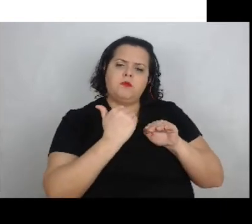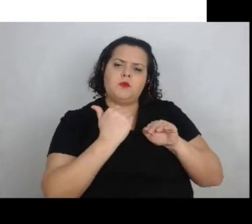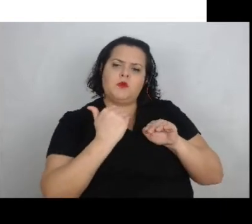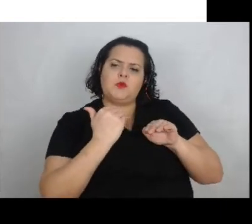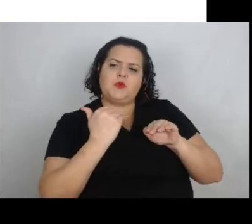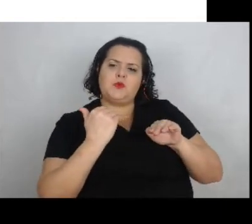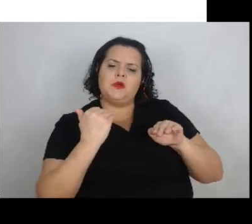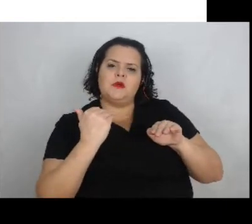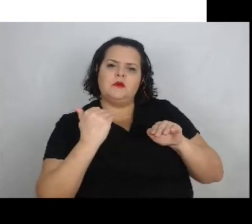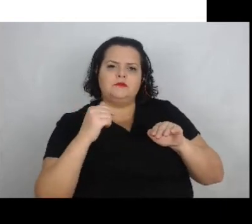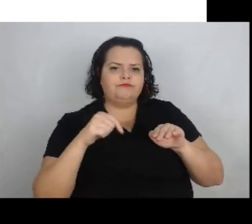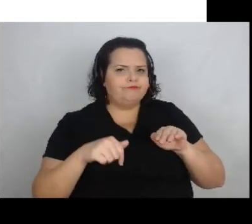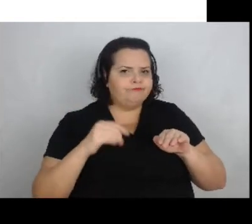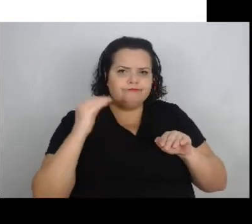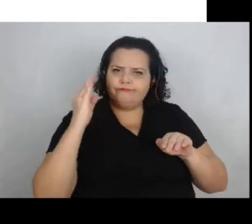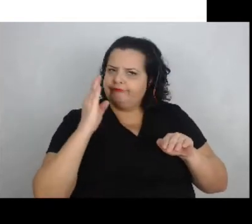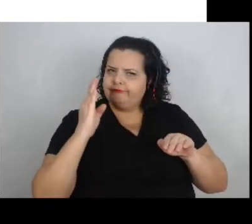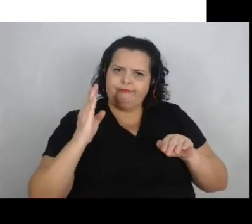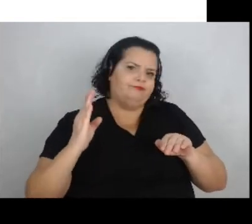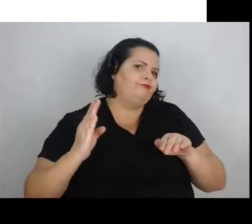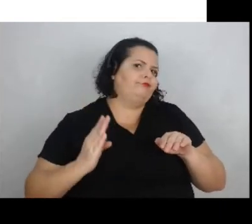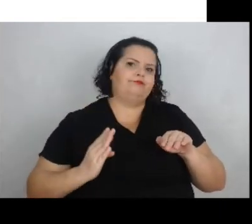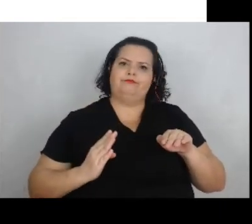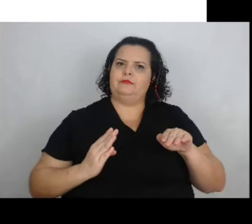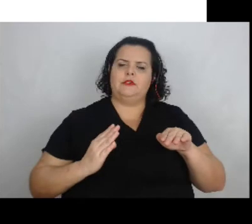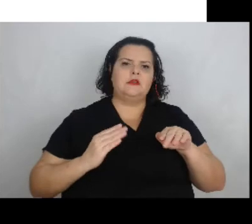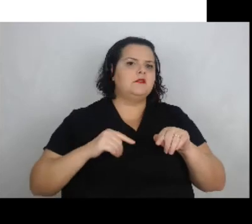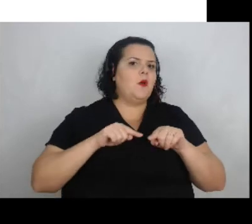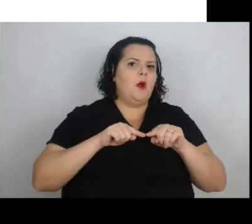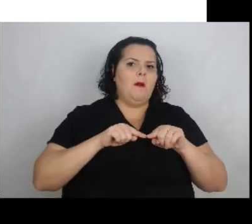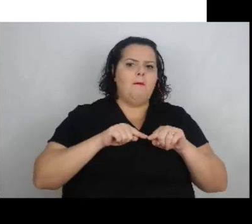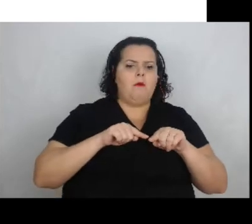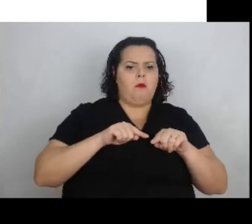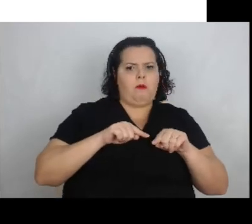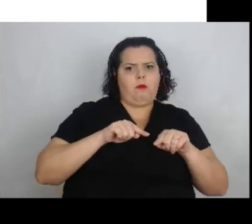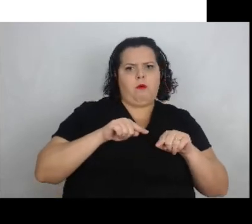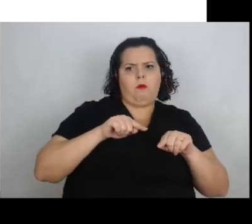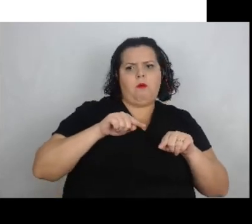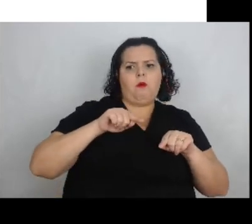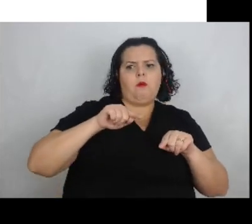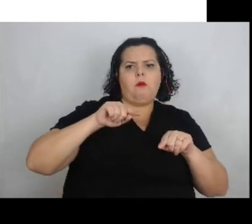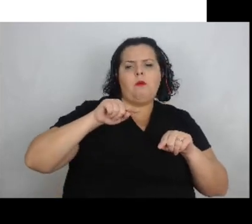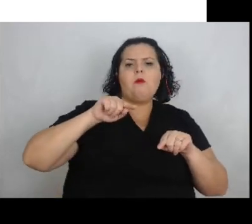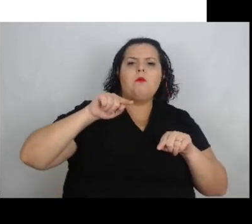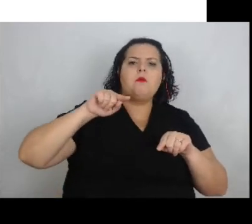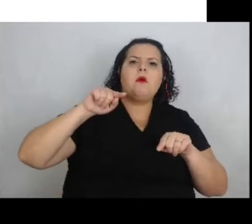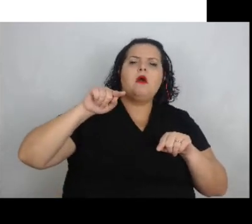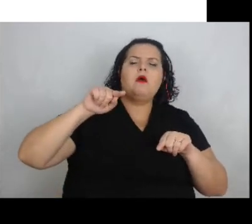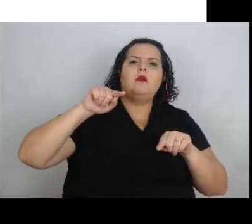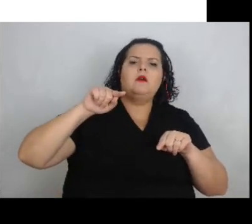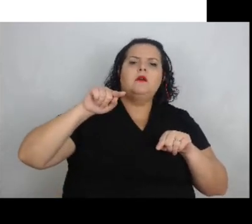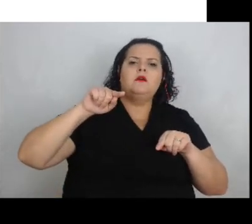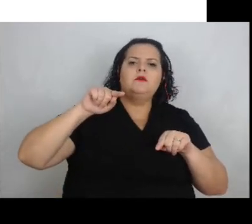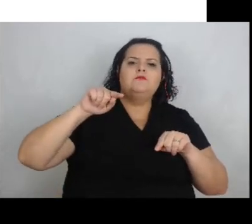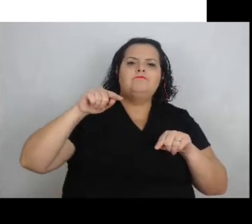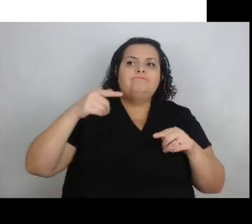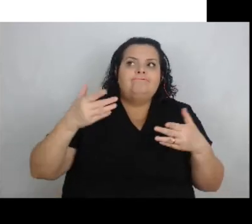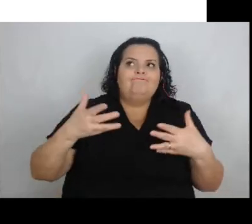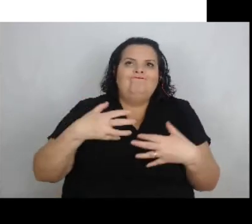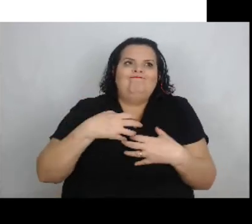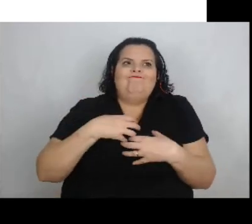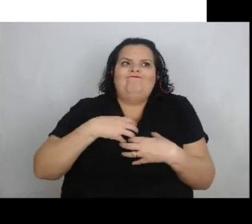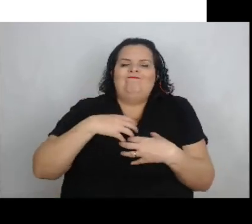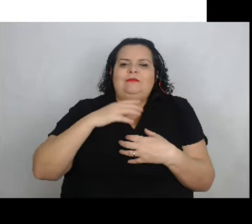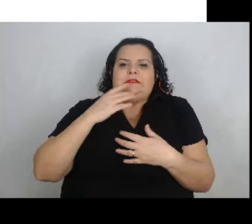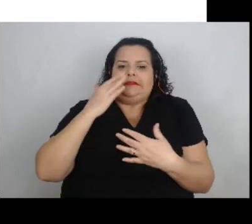né, mantendo aquele padrão que eu já mostrei anteriormente, mas nós não temos efetivamente grande confiança no padrão